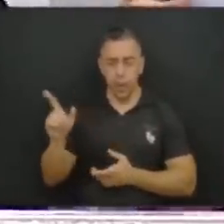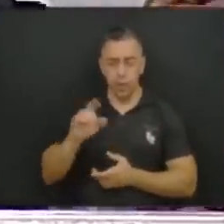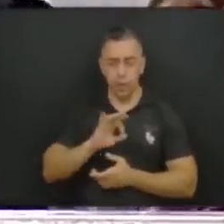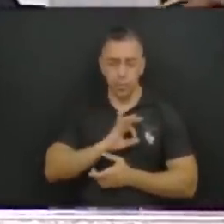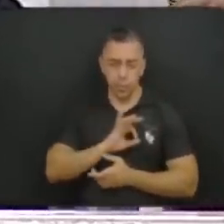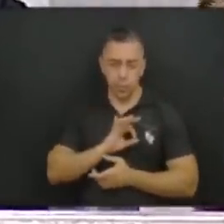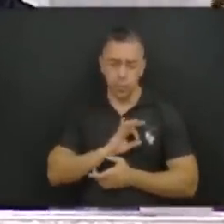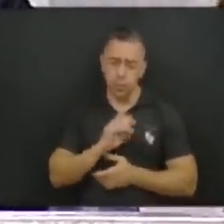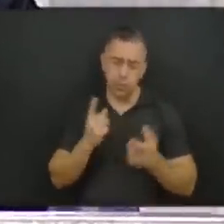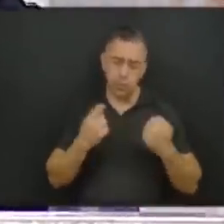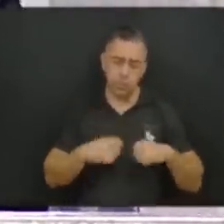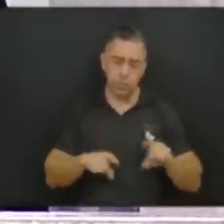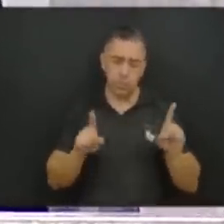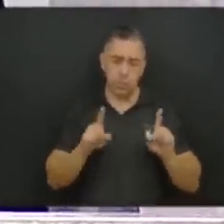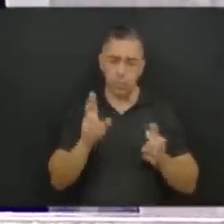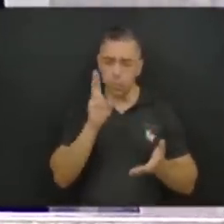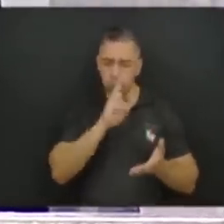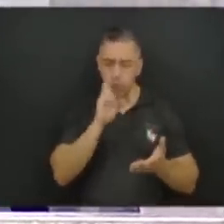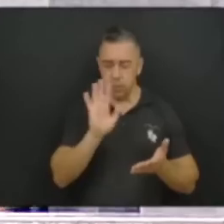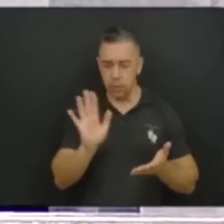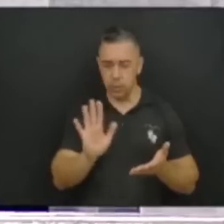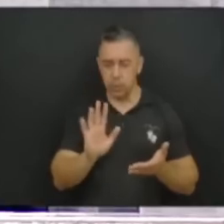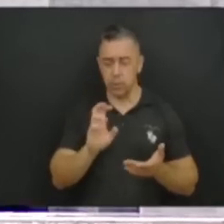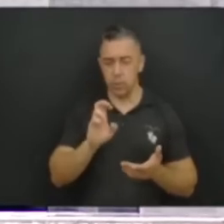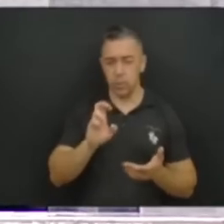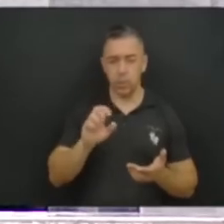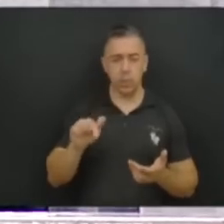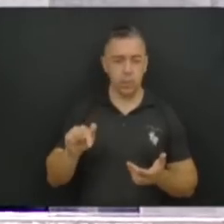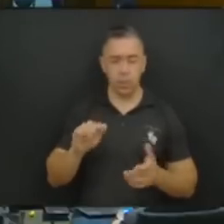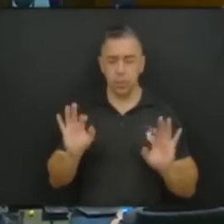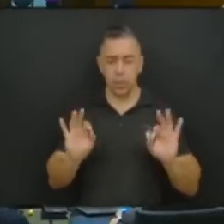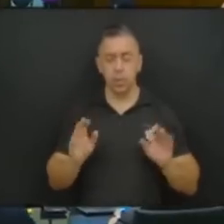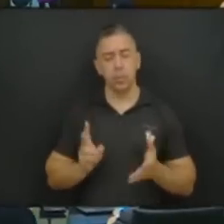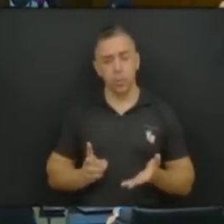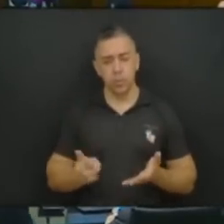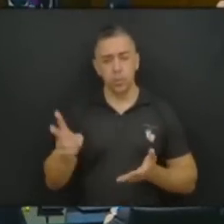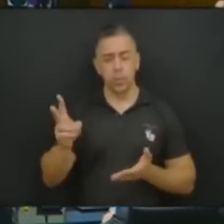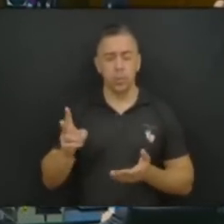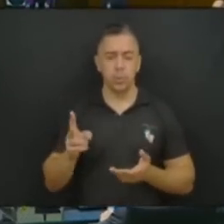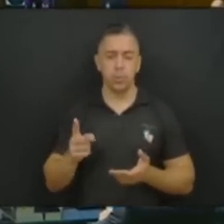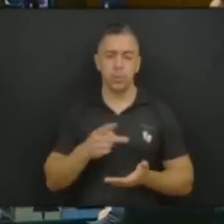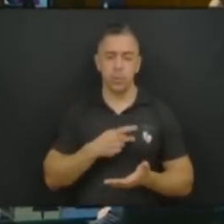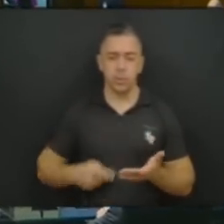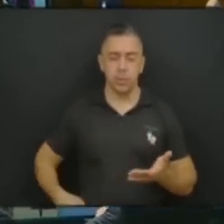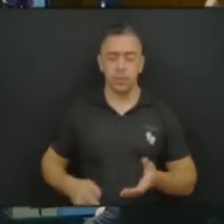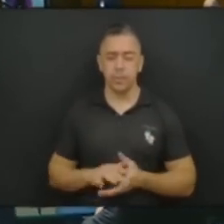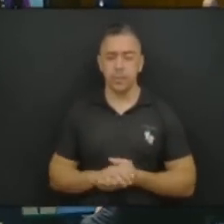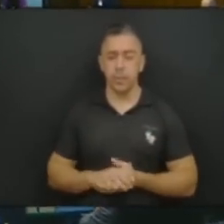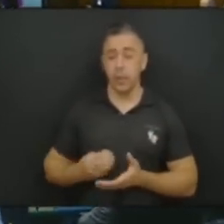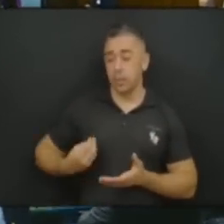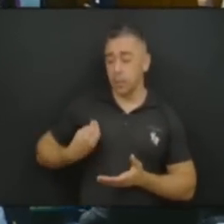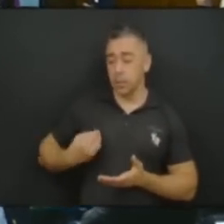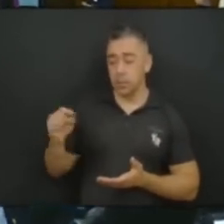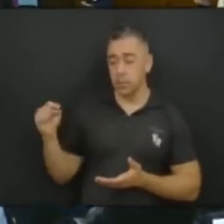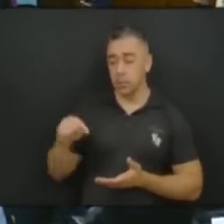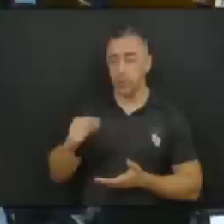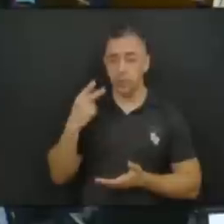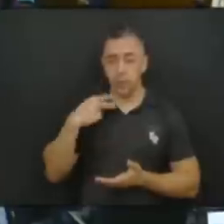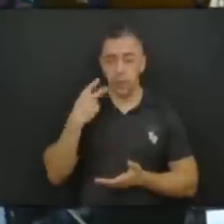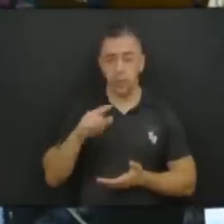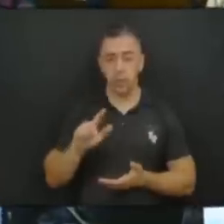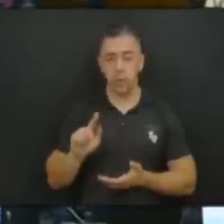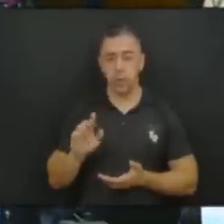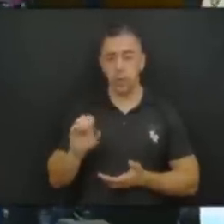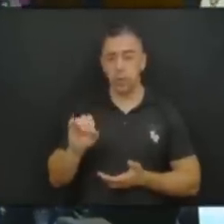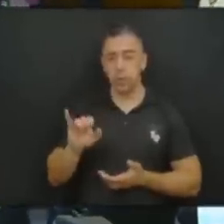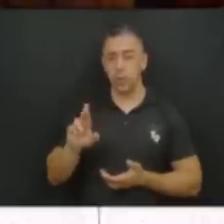Polícia Militar não há regime de urgência então seguimos em frente ao presidente registrou a presença da casa dos Vereadores de